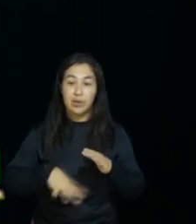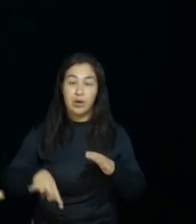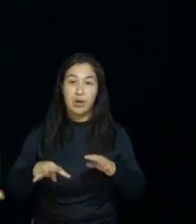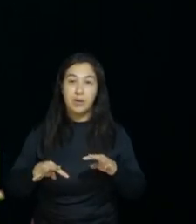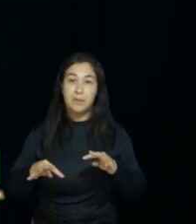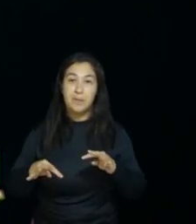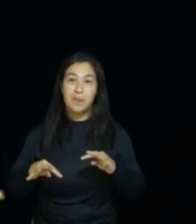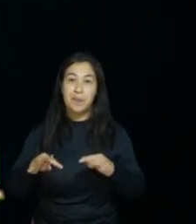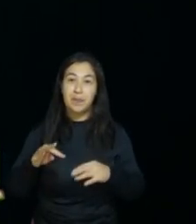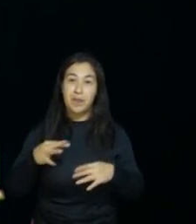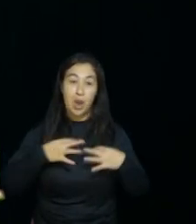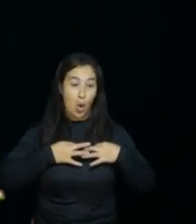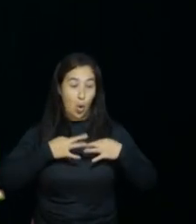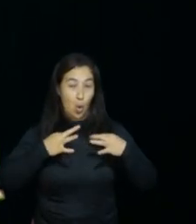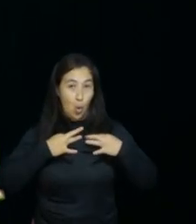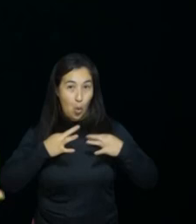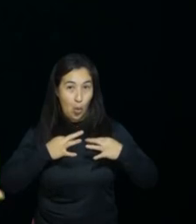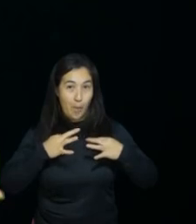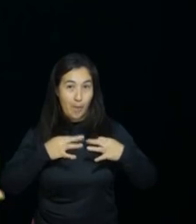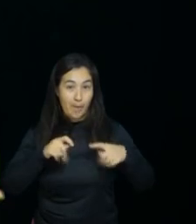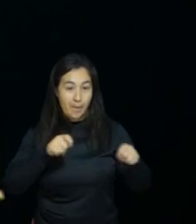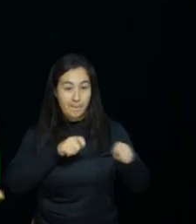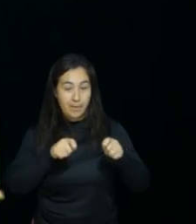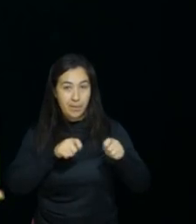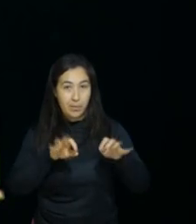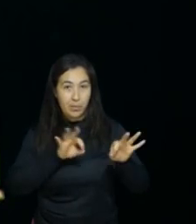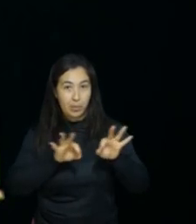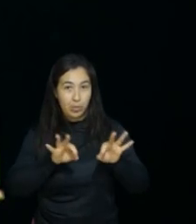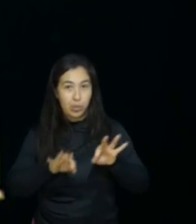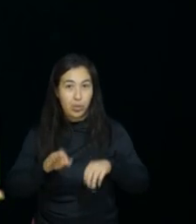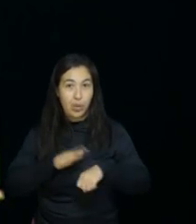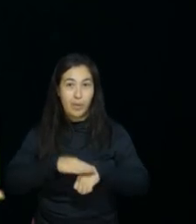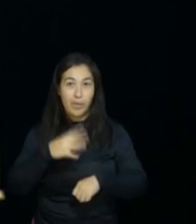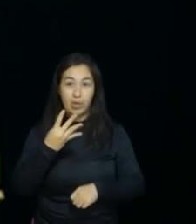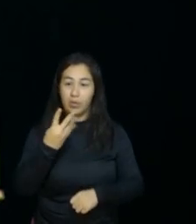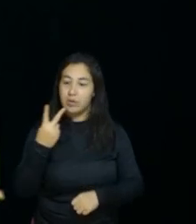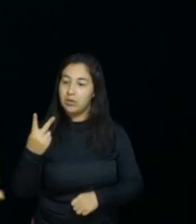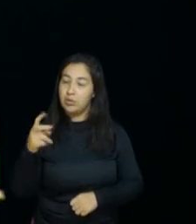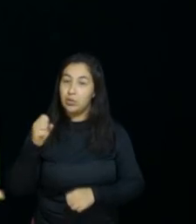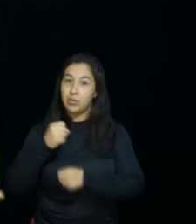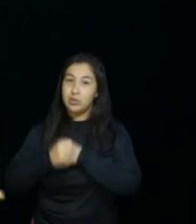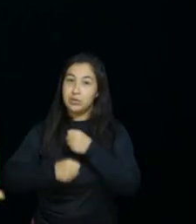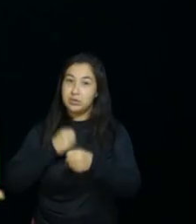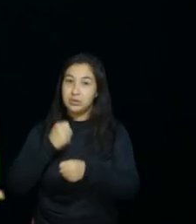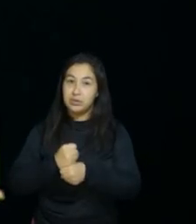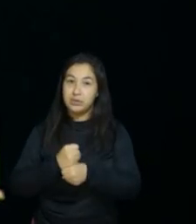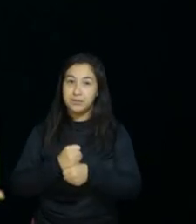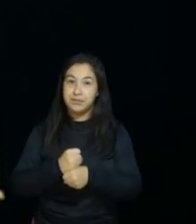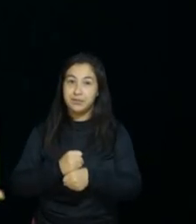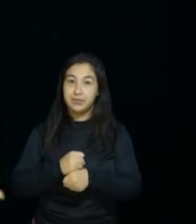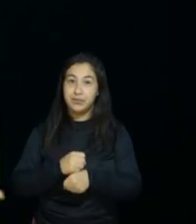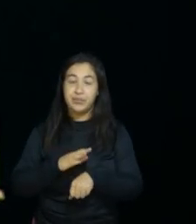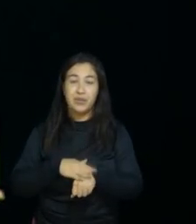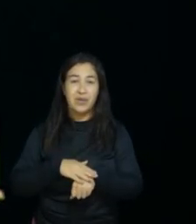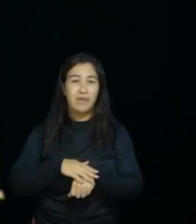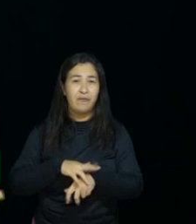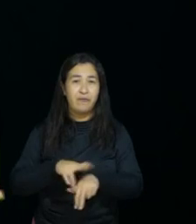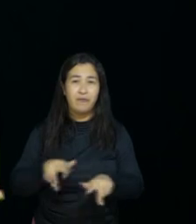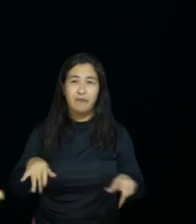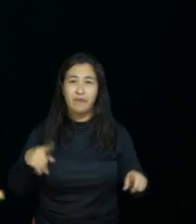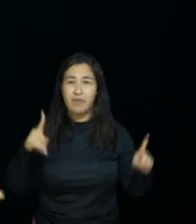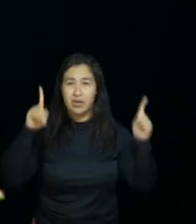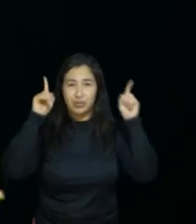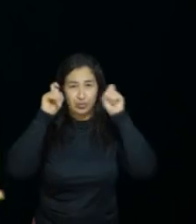que hoje já tem mais de 42 anos. Passei por inúmeras dificuldades e a maior